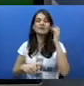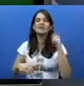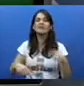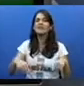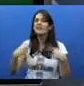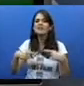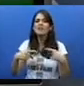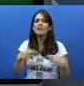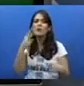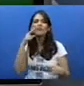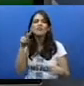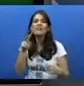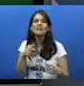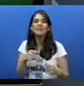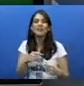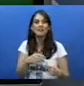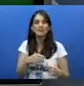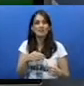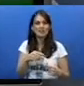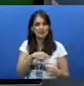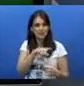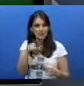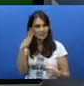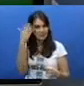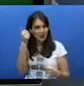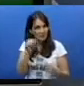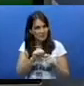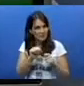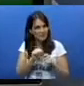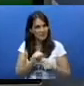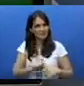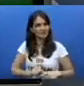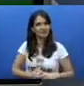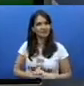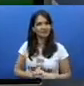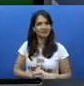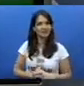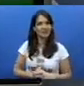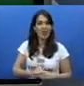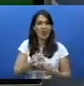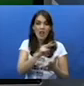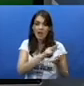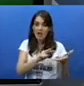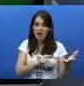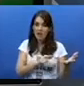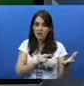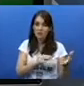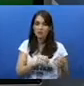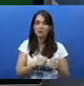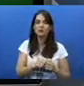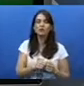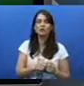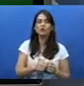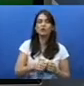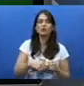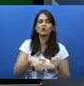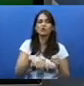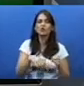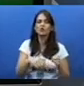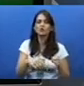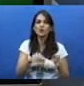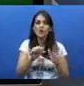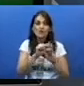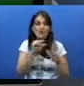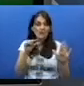Desafio. Vamos ver se você consegue resolver esse desafio. Lemos nos 2 primeiros versos, nas